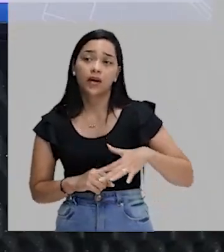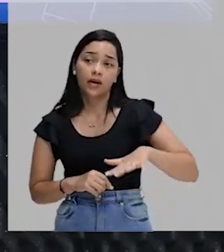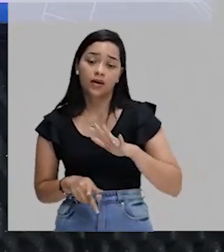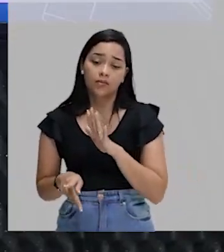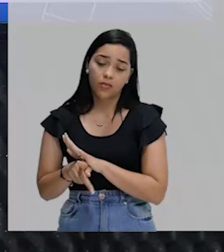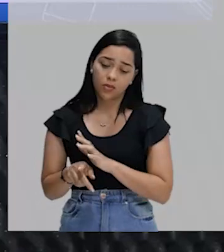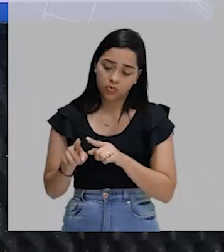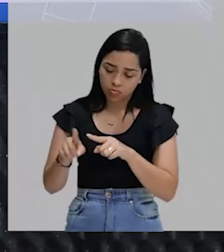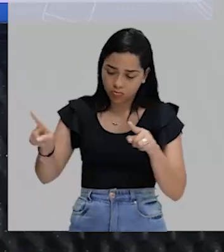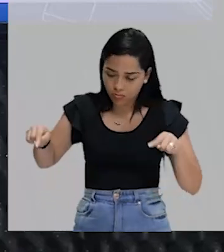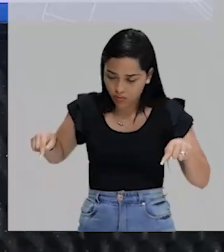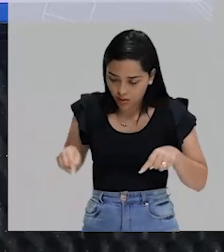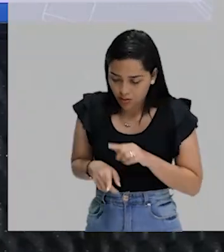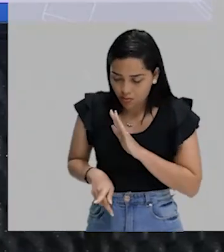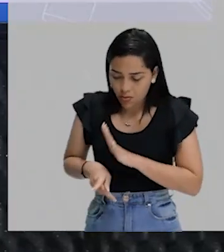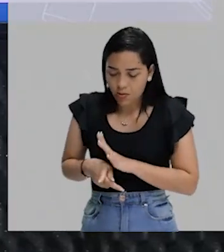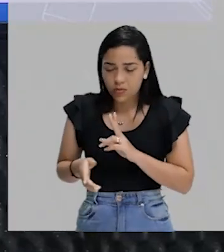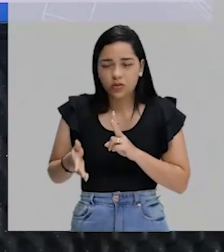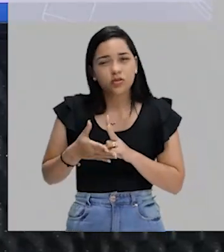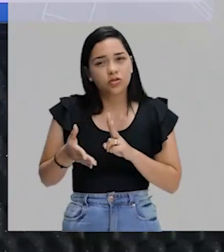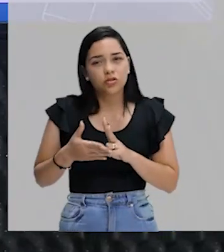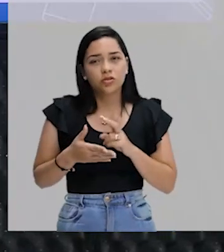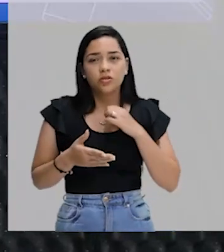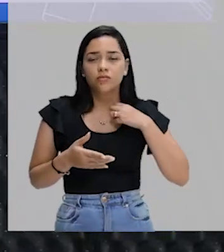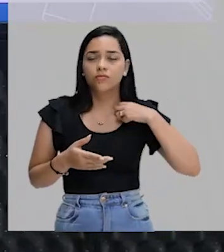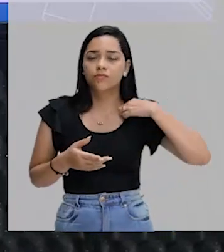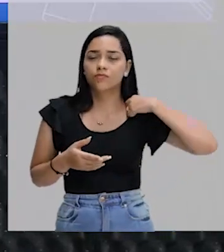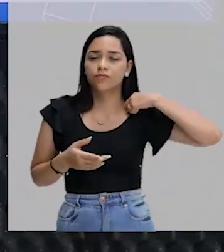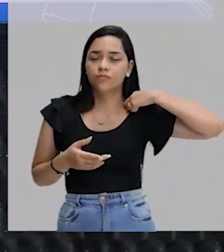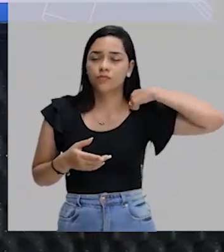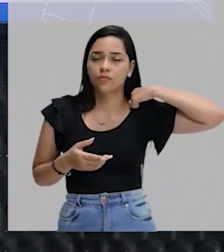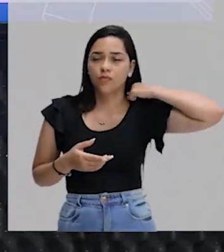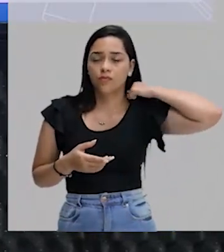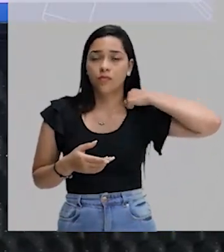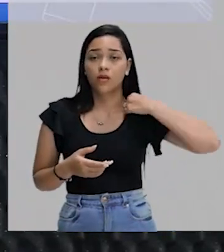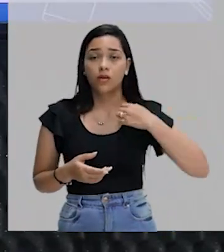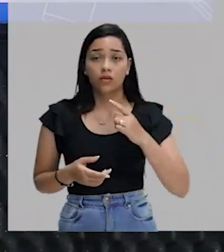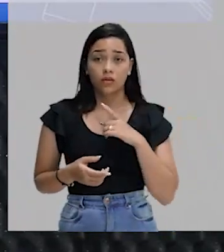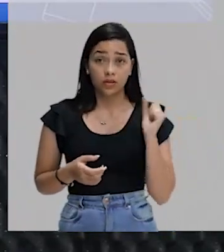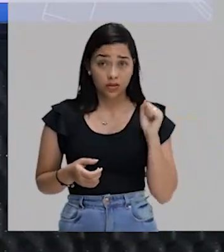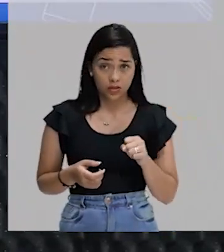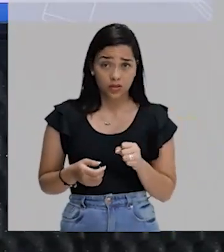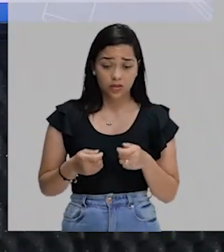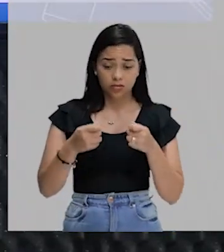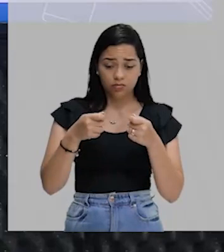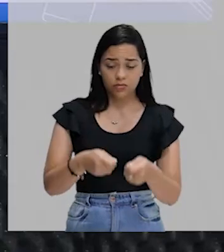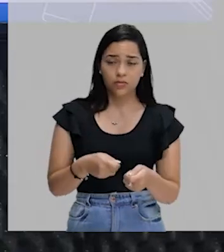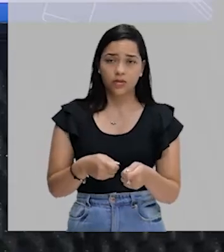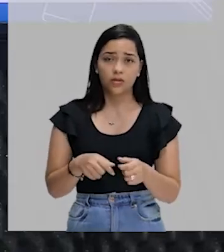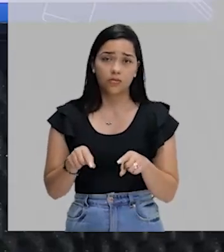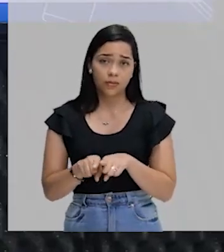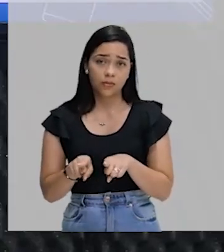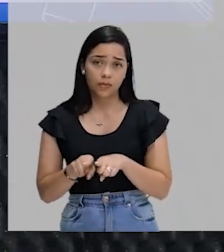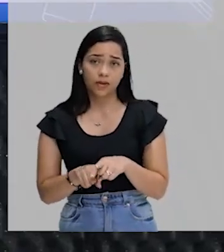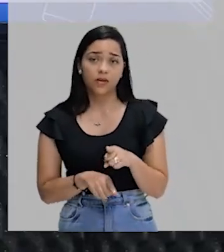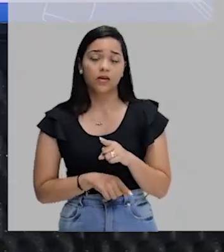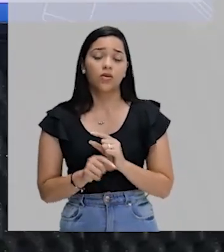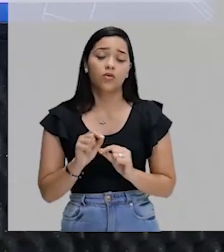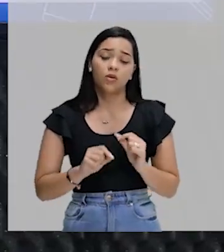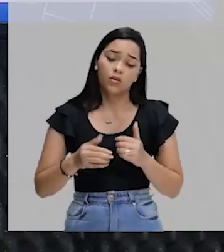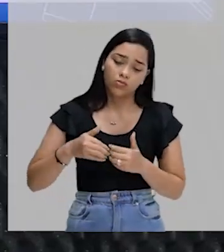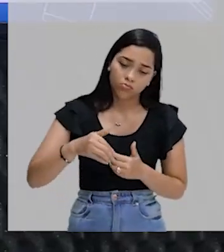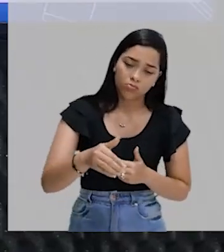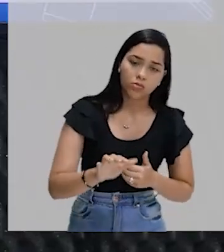de demarcação indígena. Então, há a resistência, essa resistência